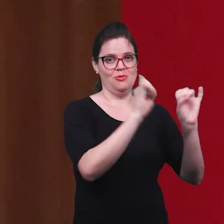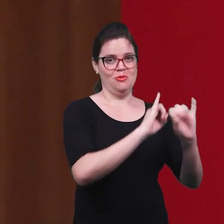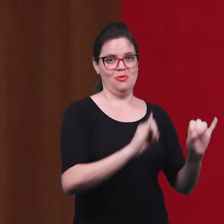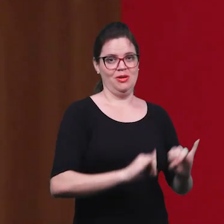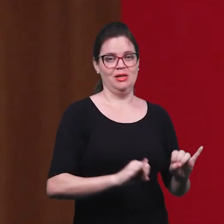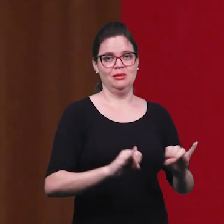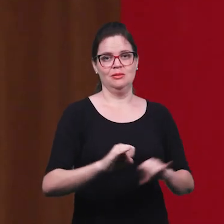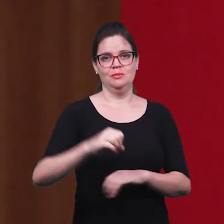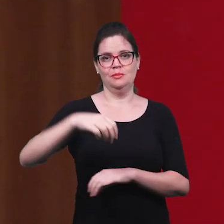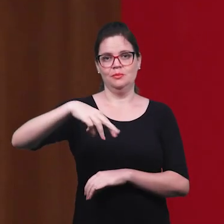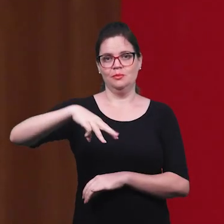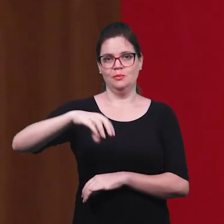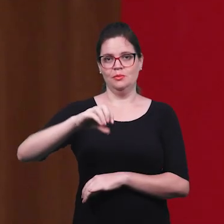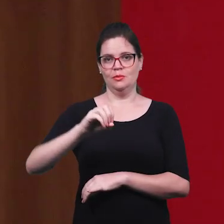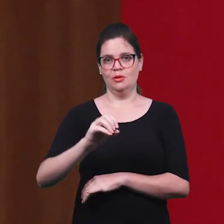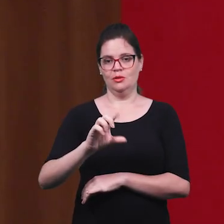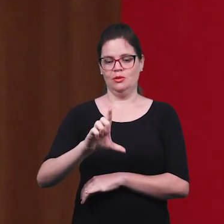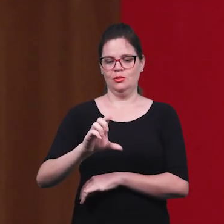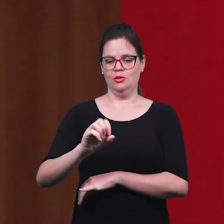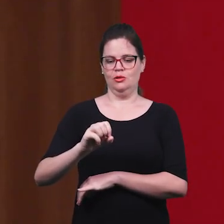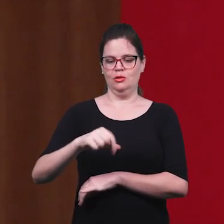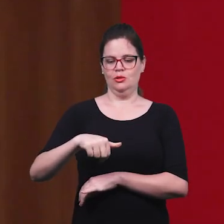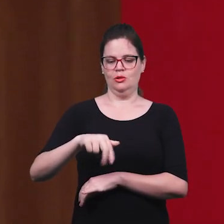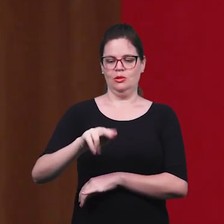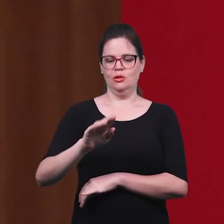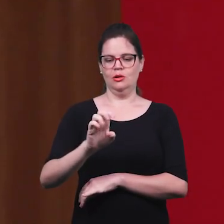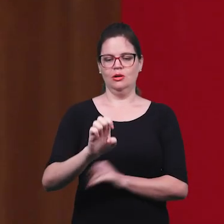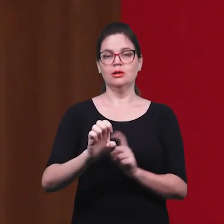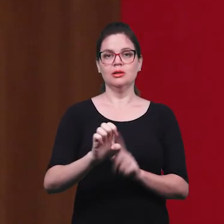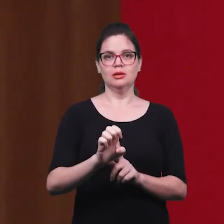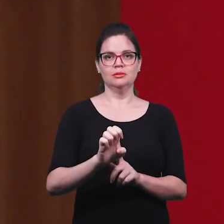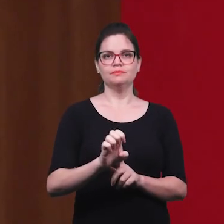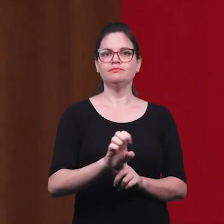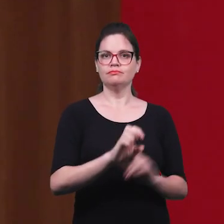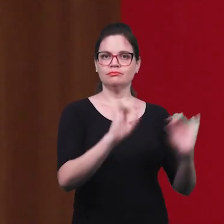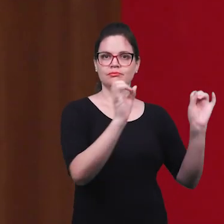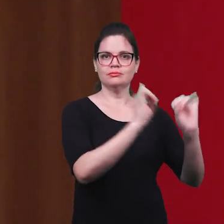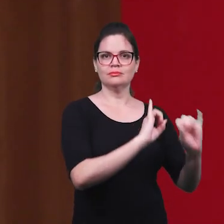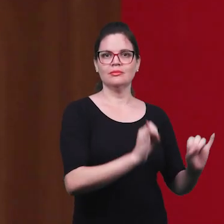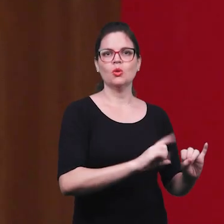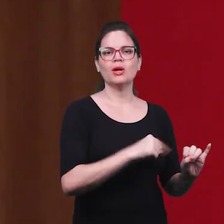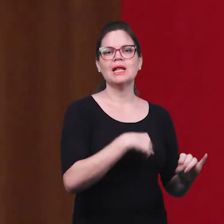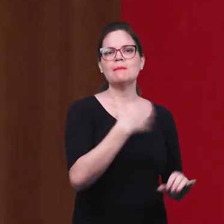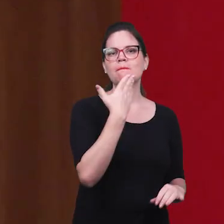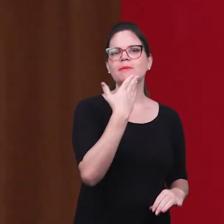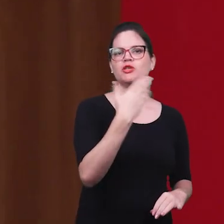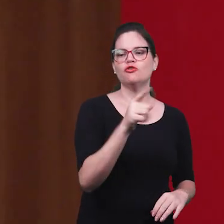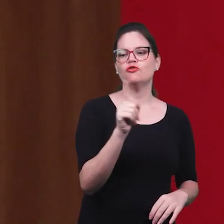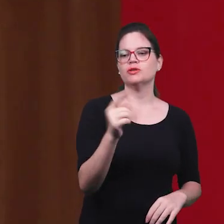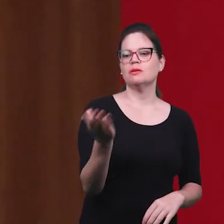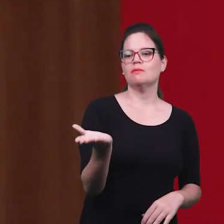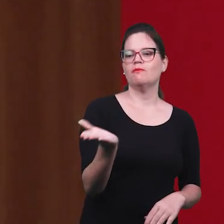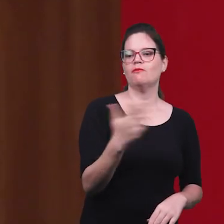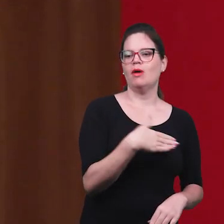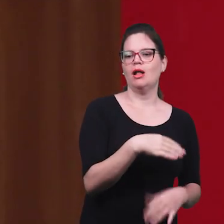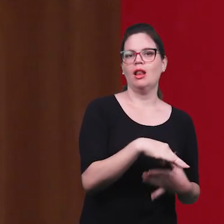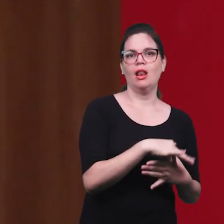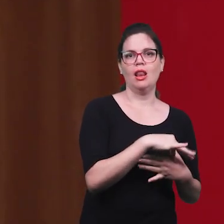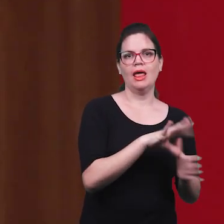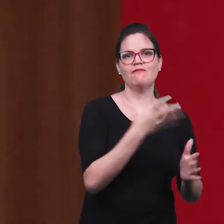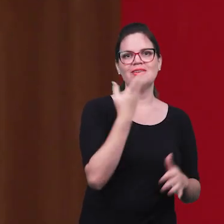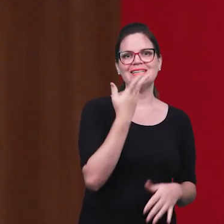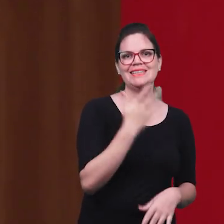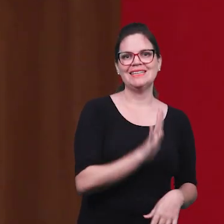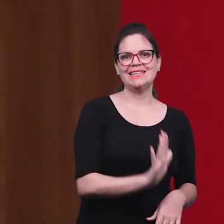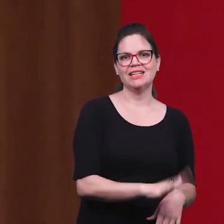Moloque, ele aceitava a adoração de crianças. Geralmente se pegava